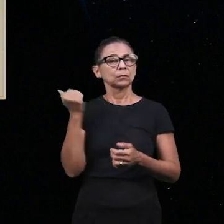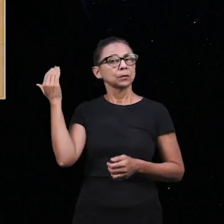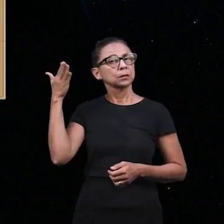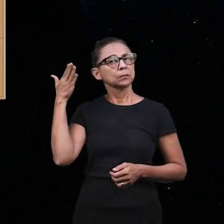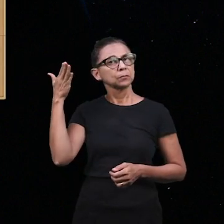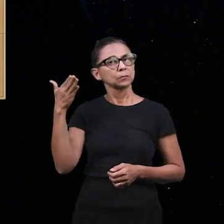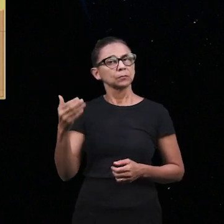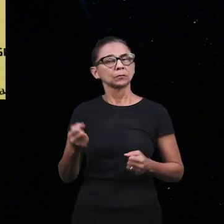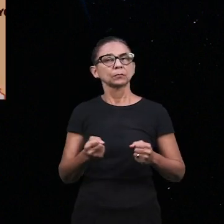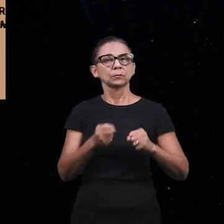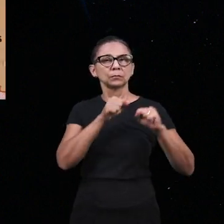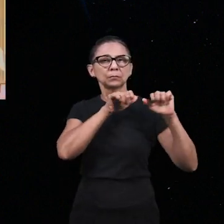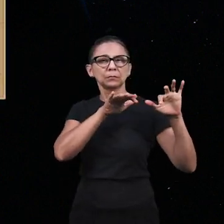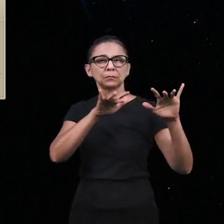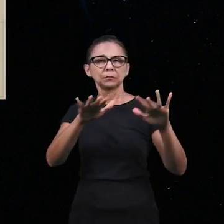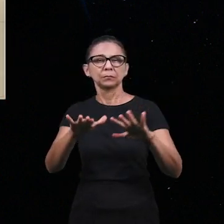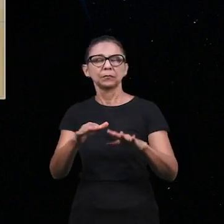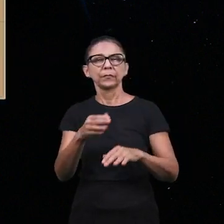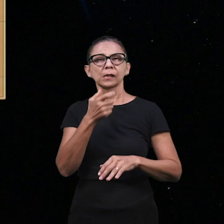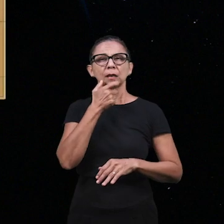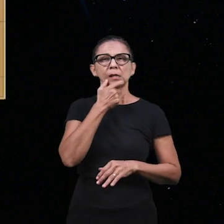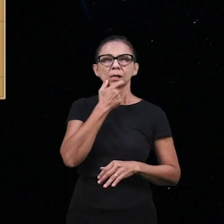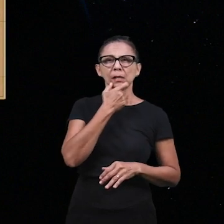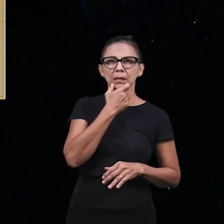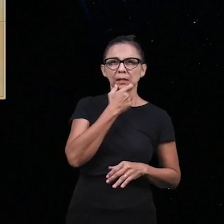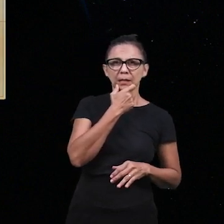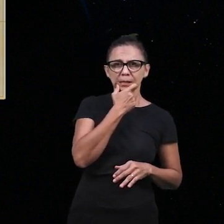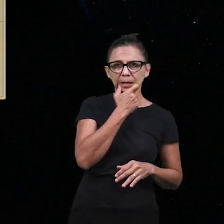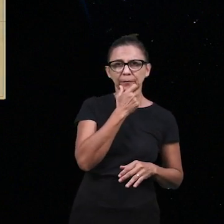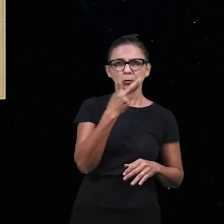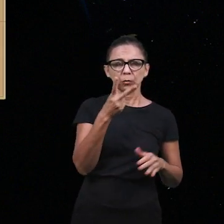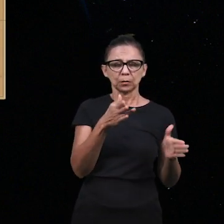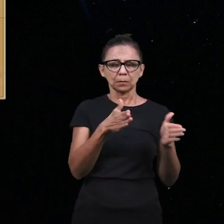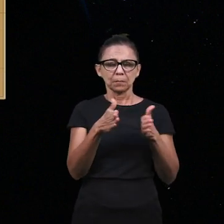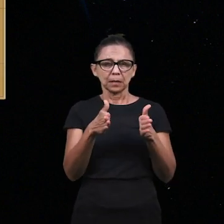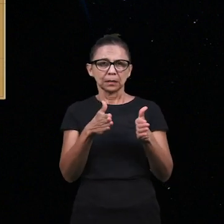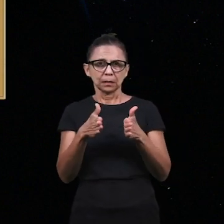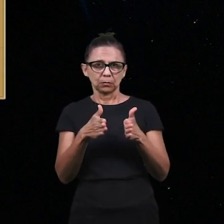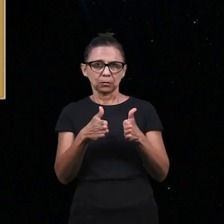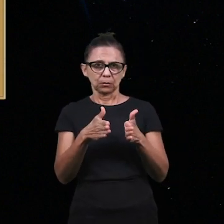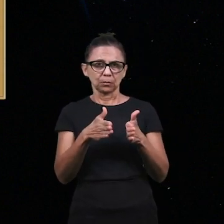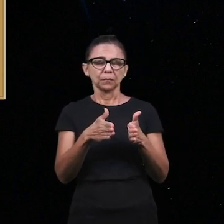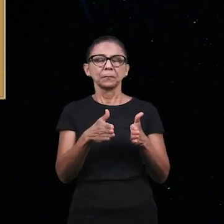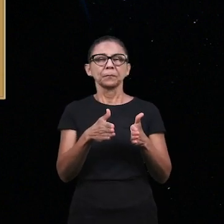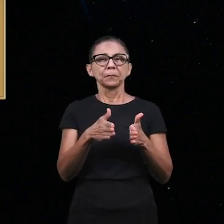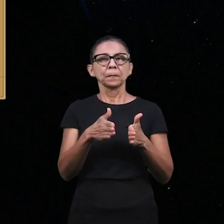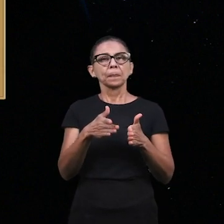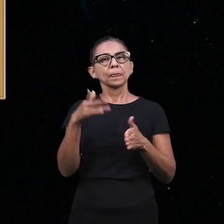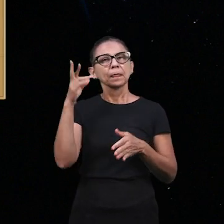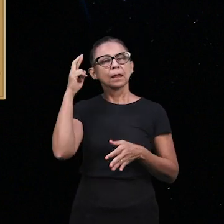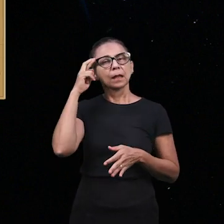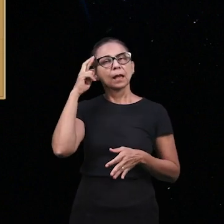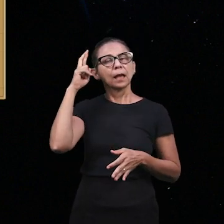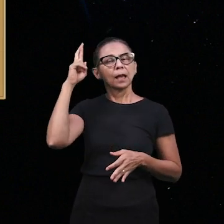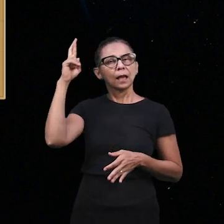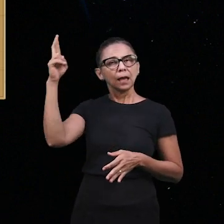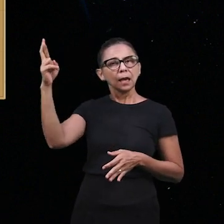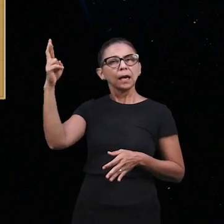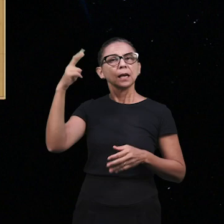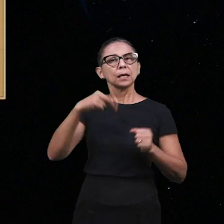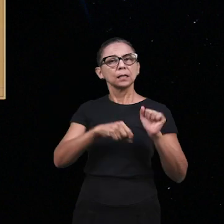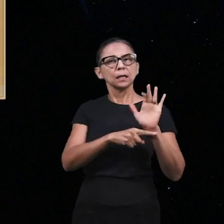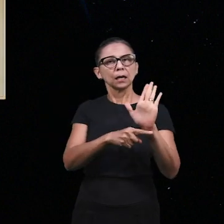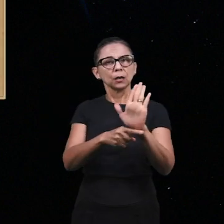em 1874 e 1875, Henry colaborou como introdutor nas